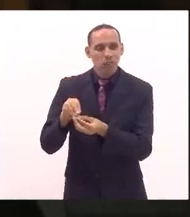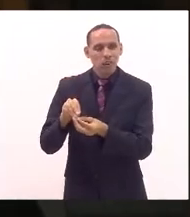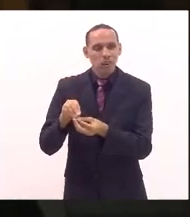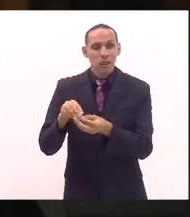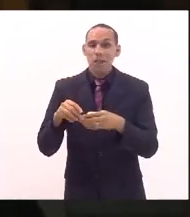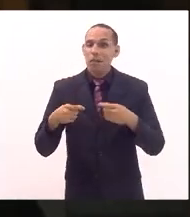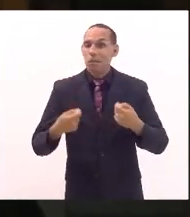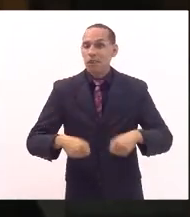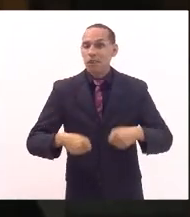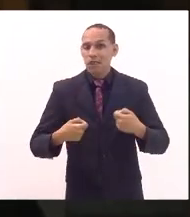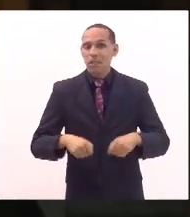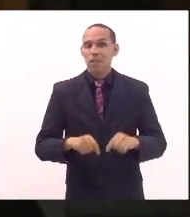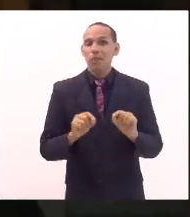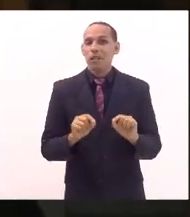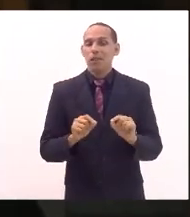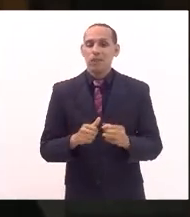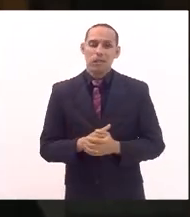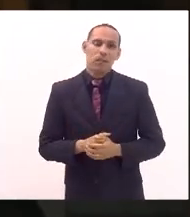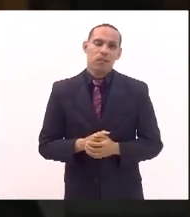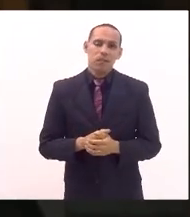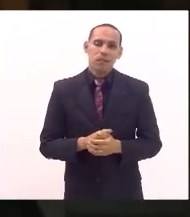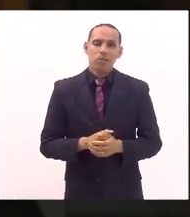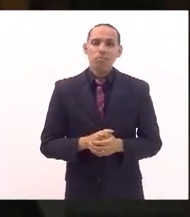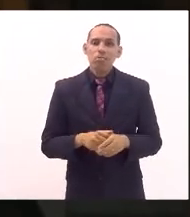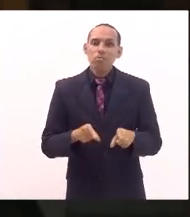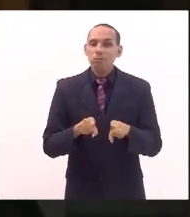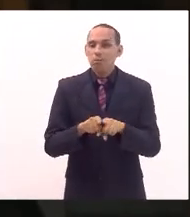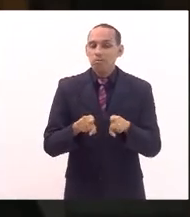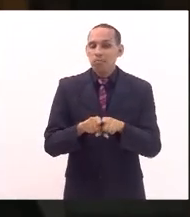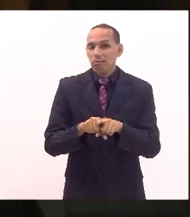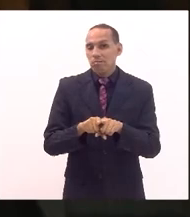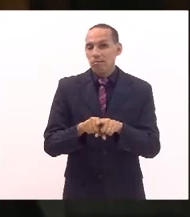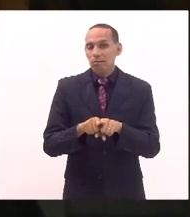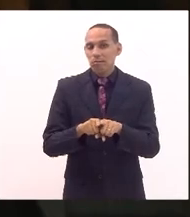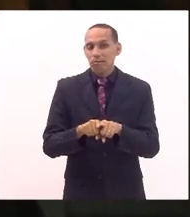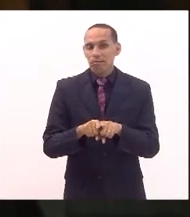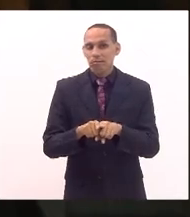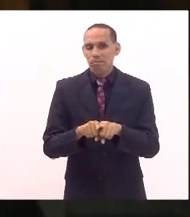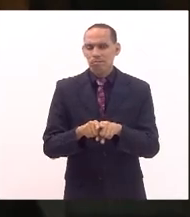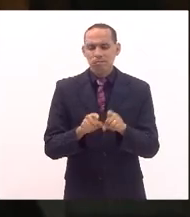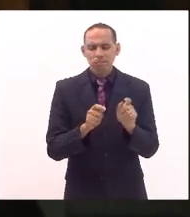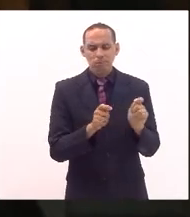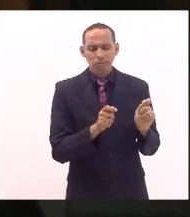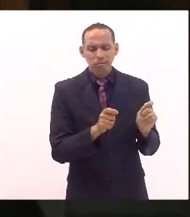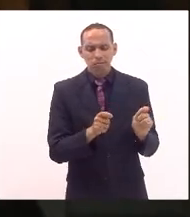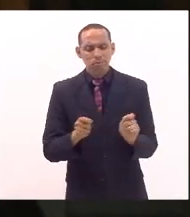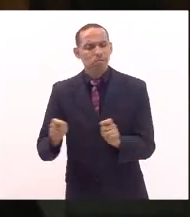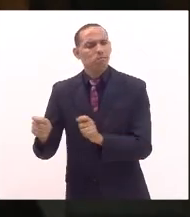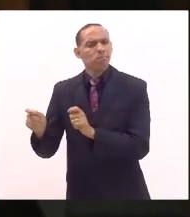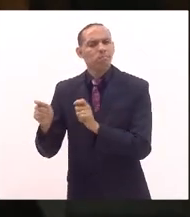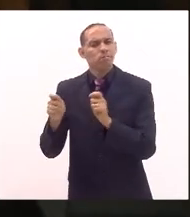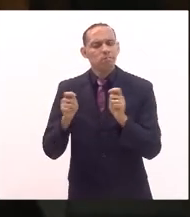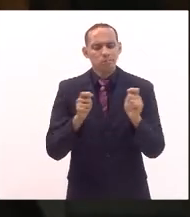foi necessário também um trabalho cotidiano